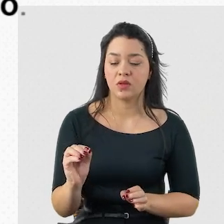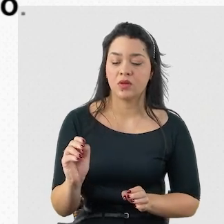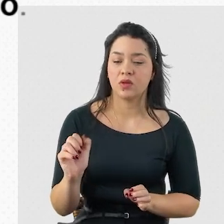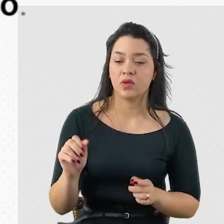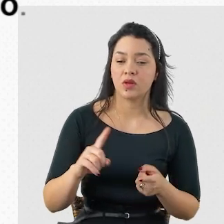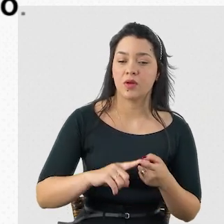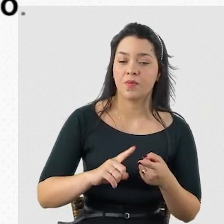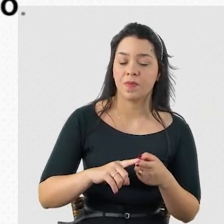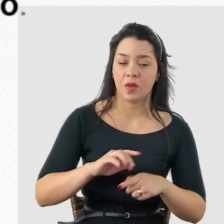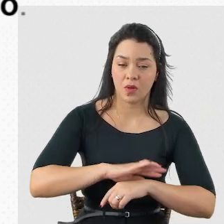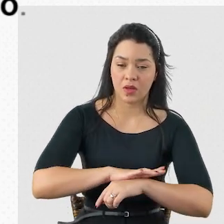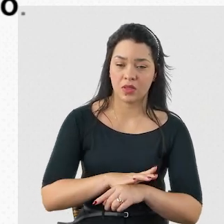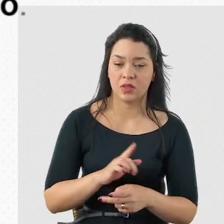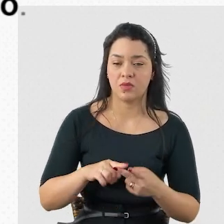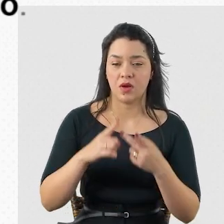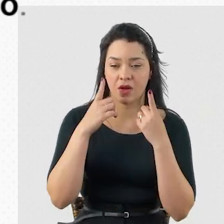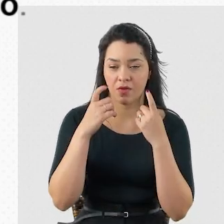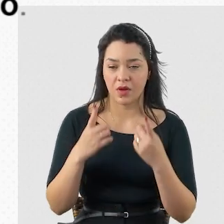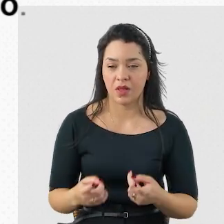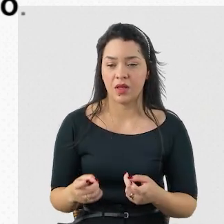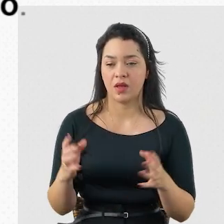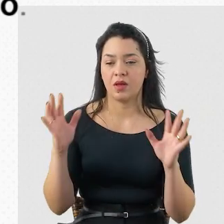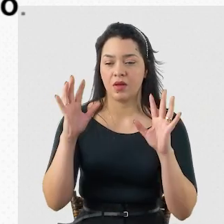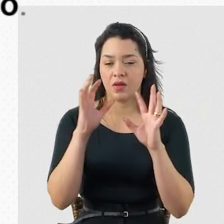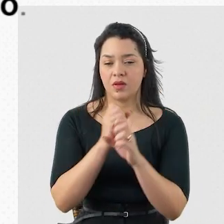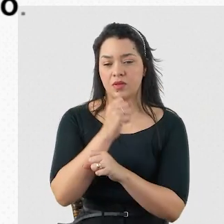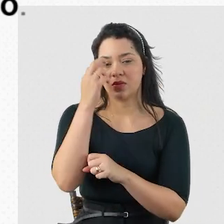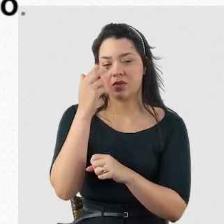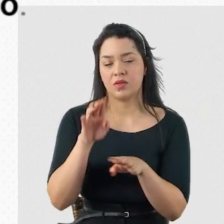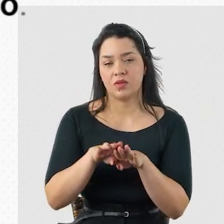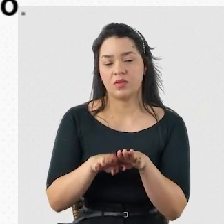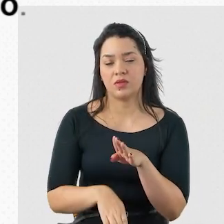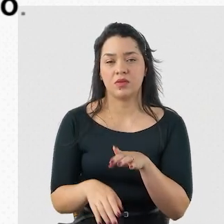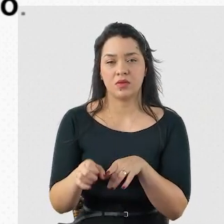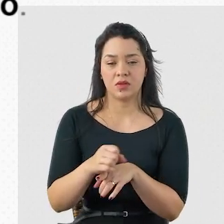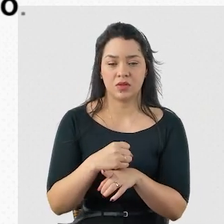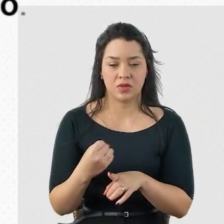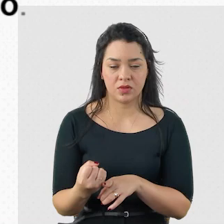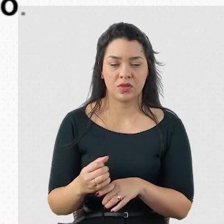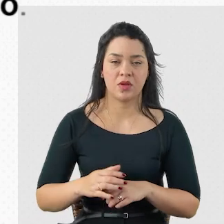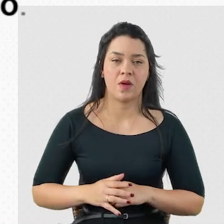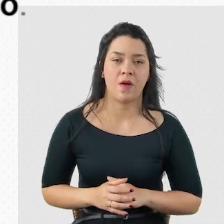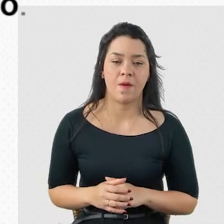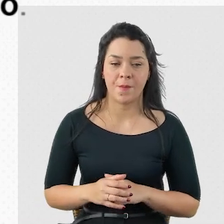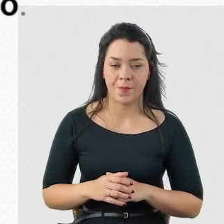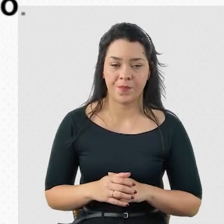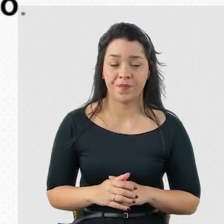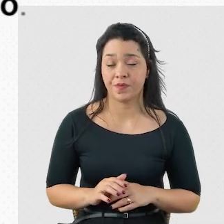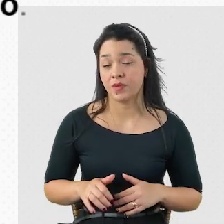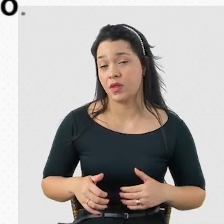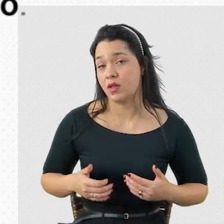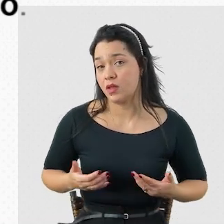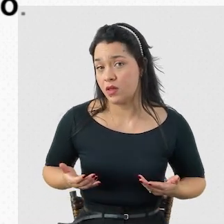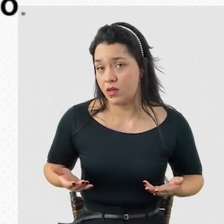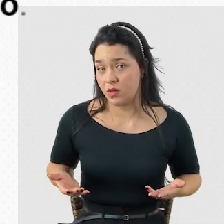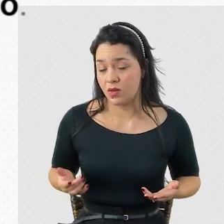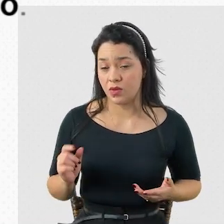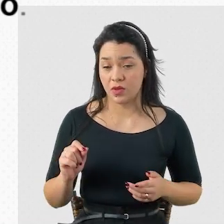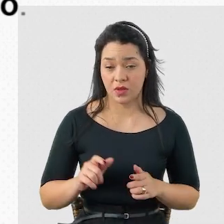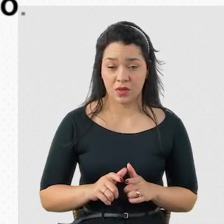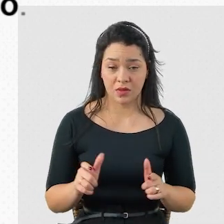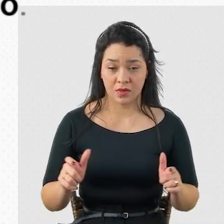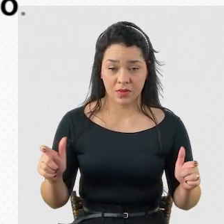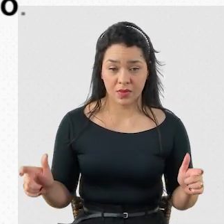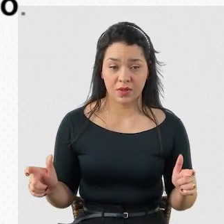atualmente, racismo, violência, apagamento histórico e desigualdade social. E, acima de tudo, ampliar